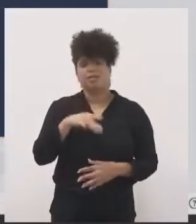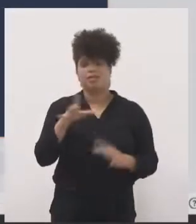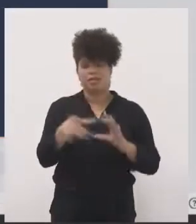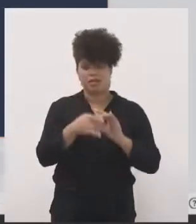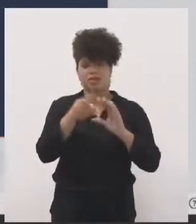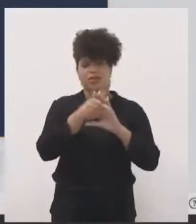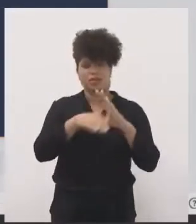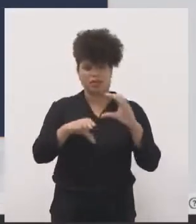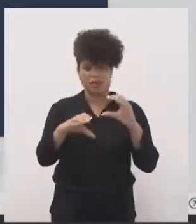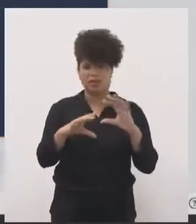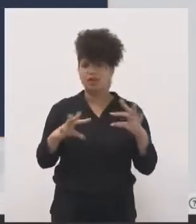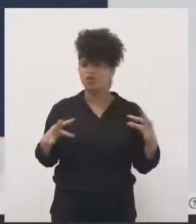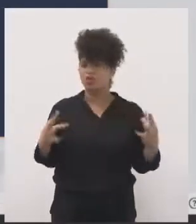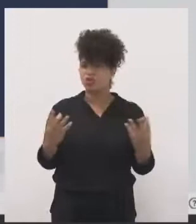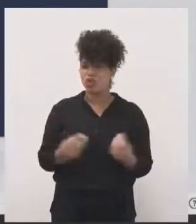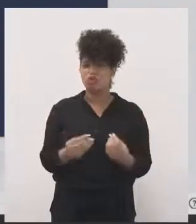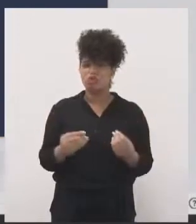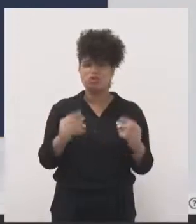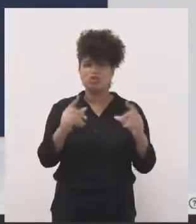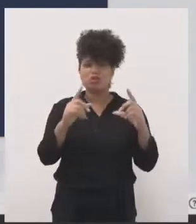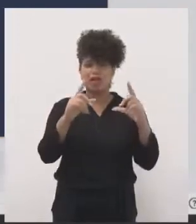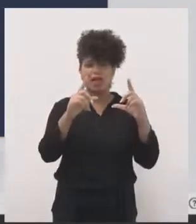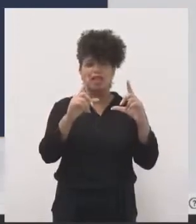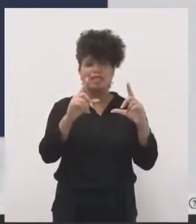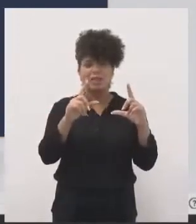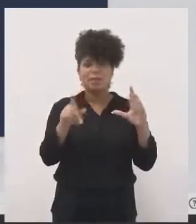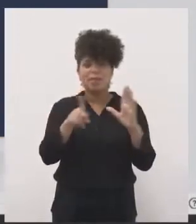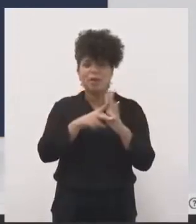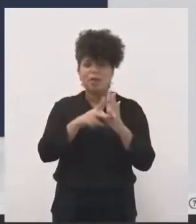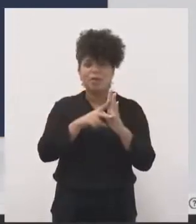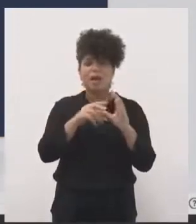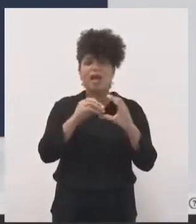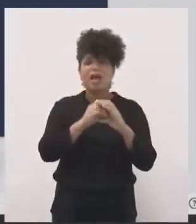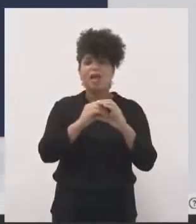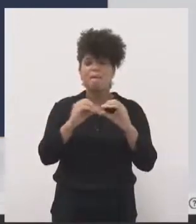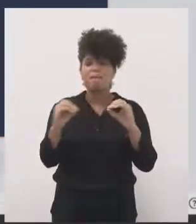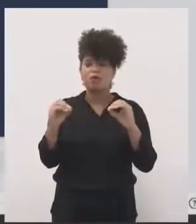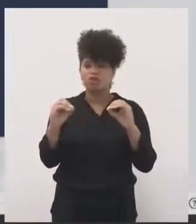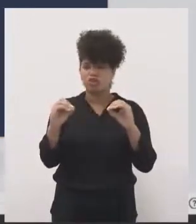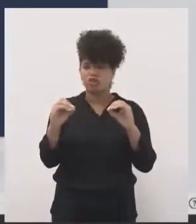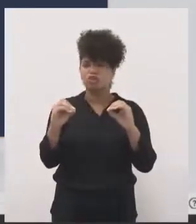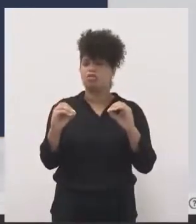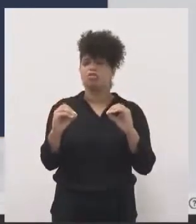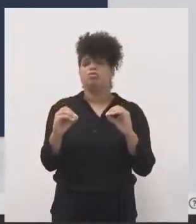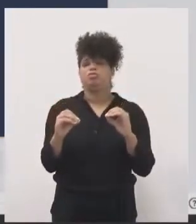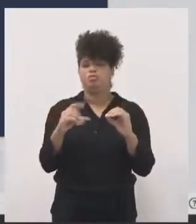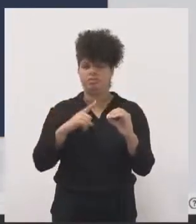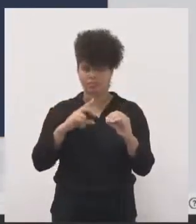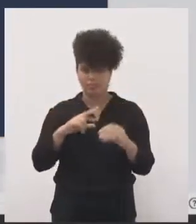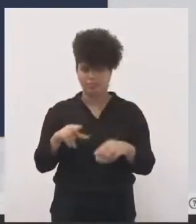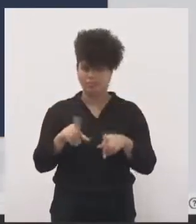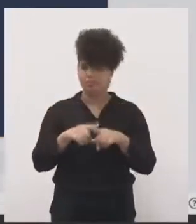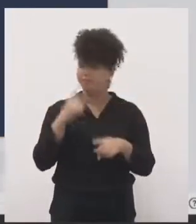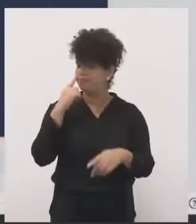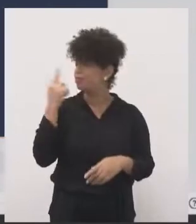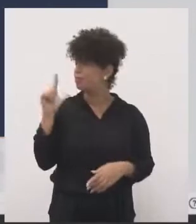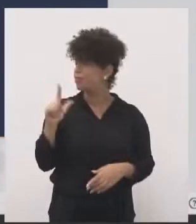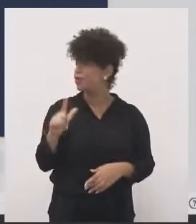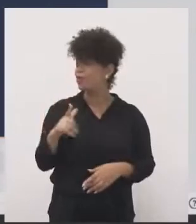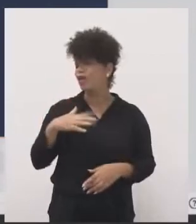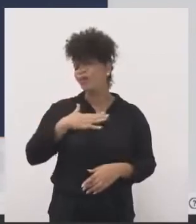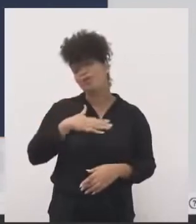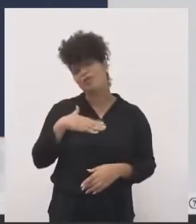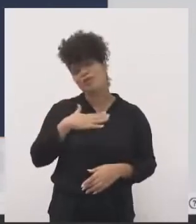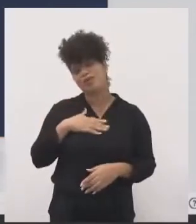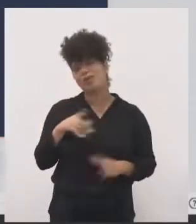Canva. Todos os emojis aqui, o professor pode acessar também. E um outro recurso que eu gosto muito é